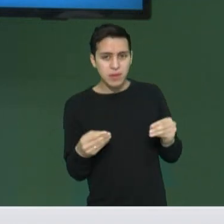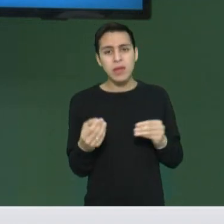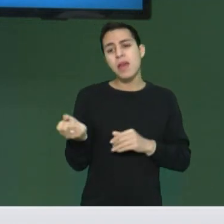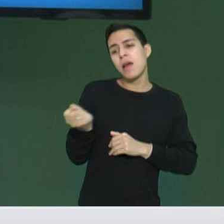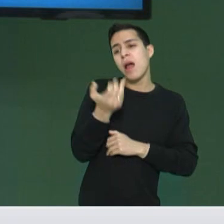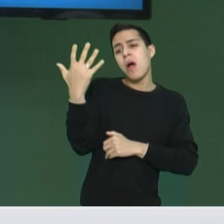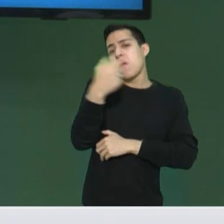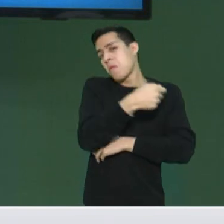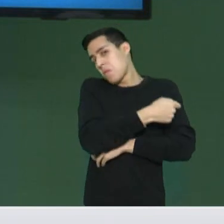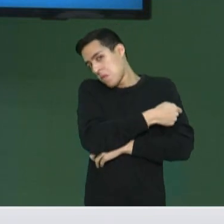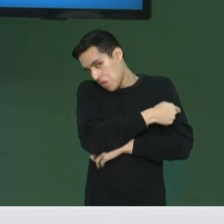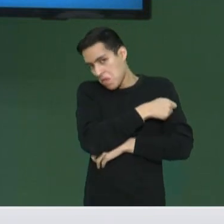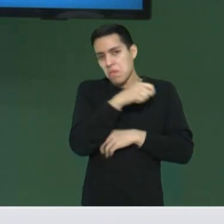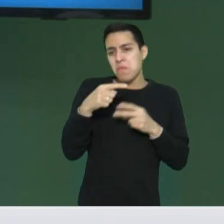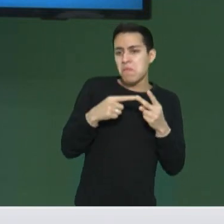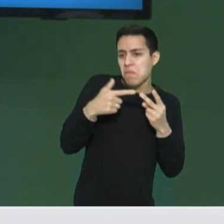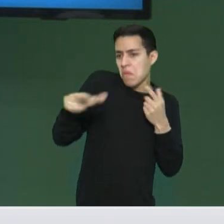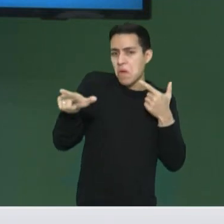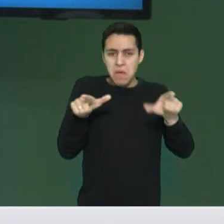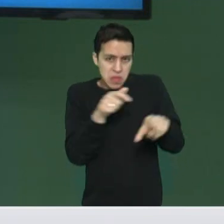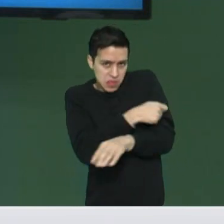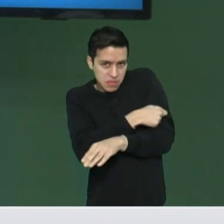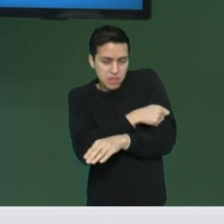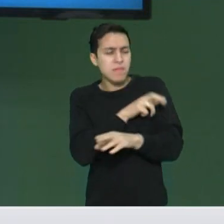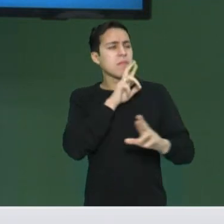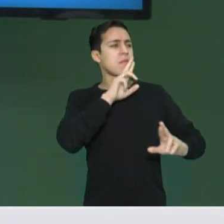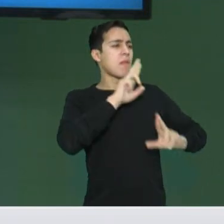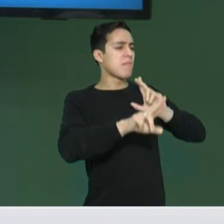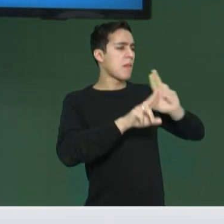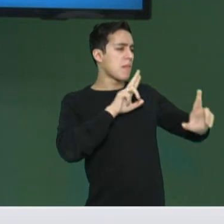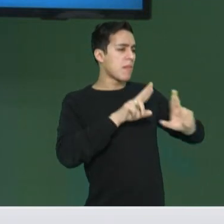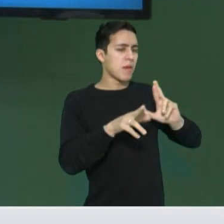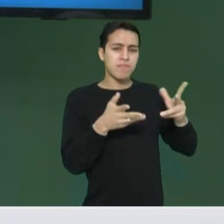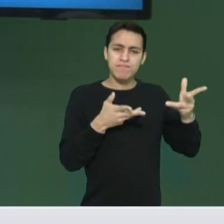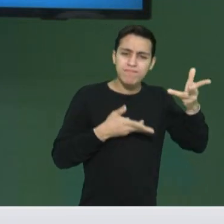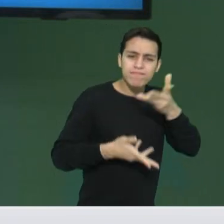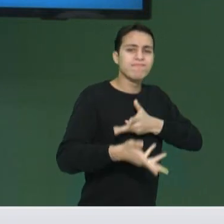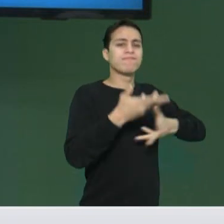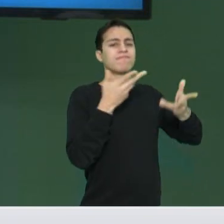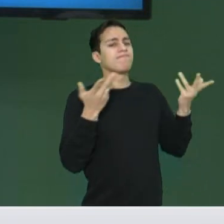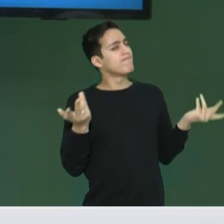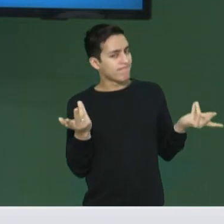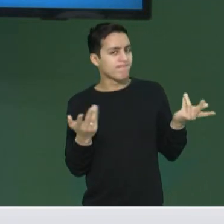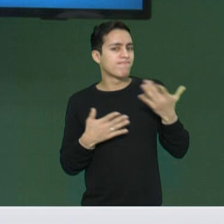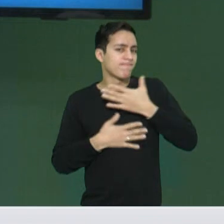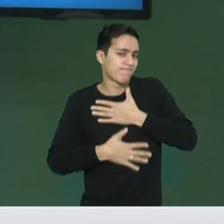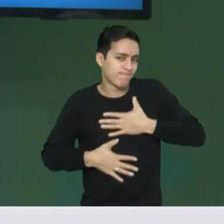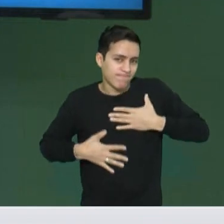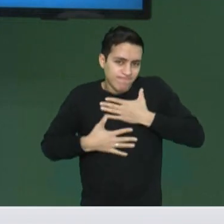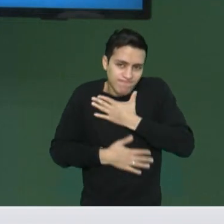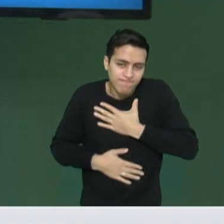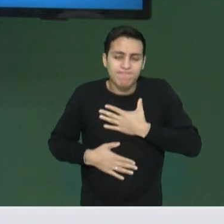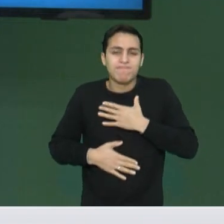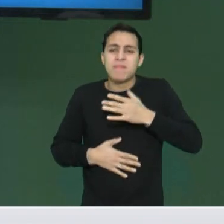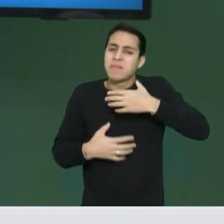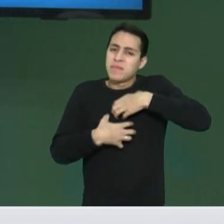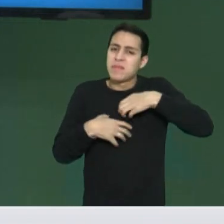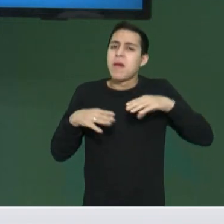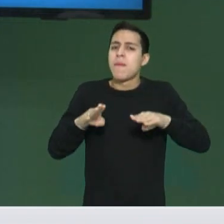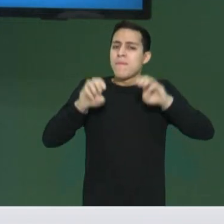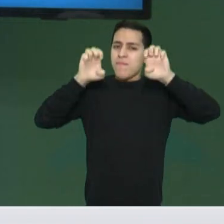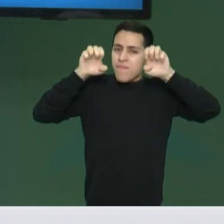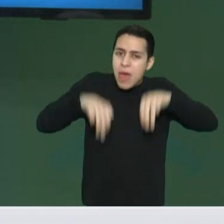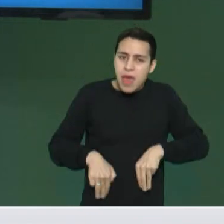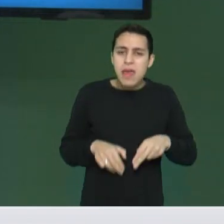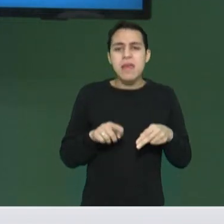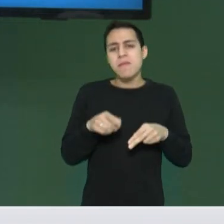algum aluno, um ou outro, ou mais alunos, respondem e interagem, né? Eu me sinto bem, é